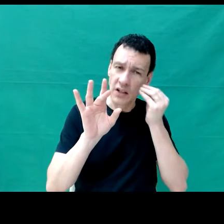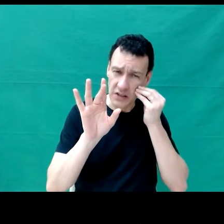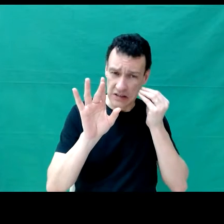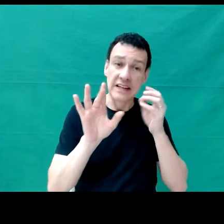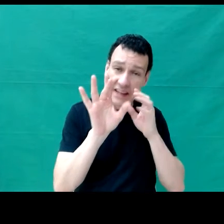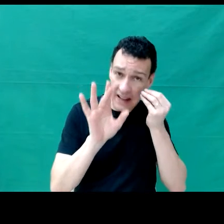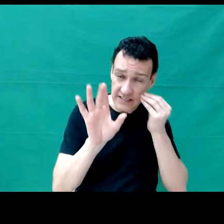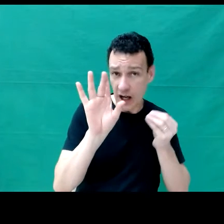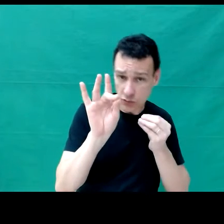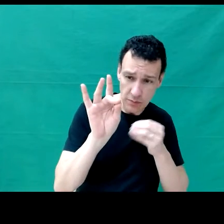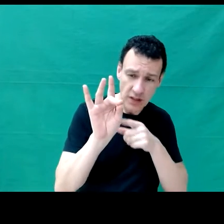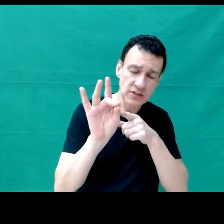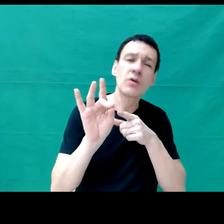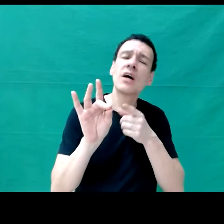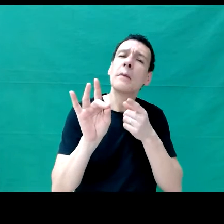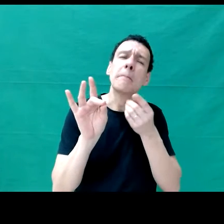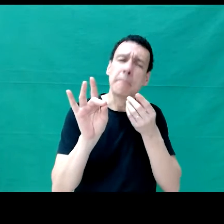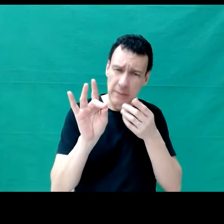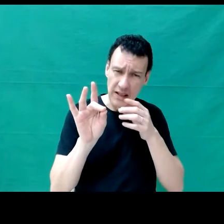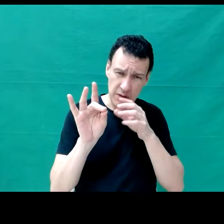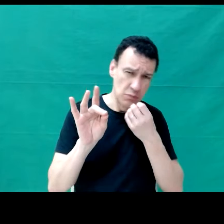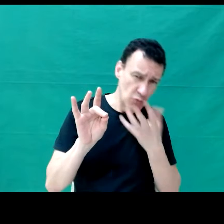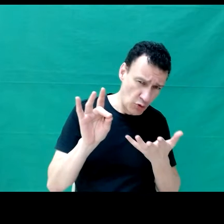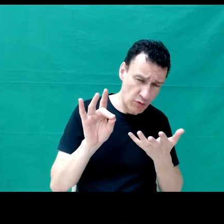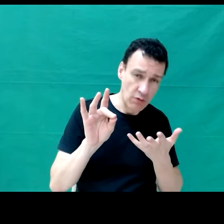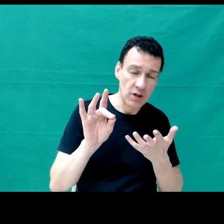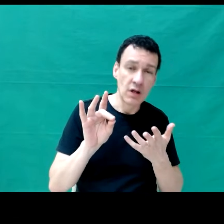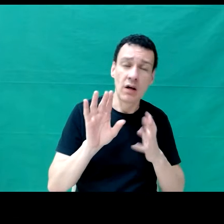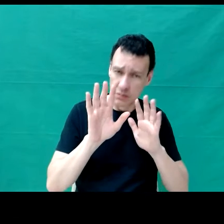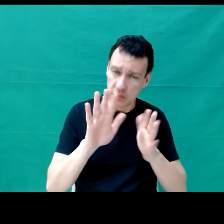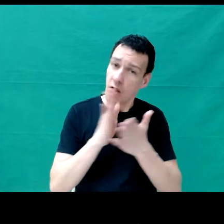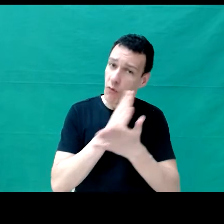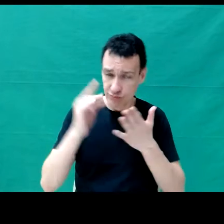papel do pessoal de funcional. Os testes manuais de